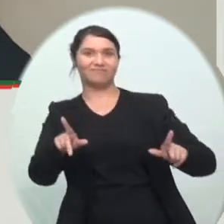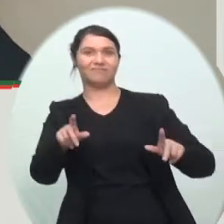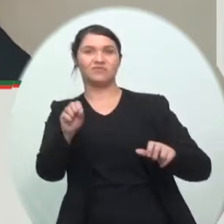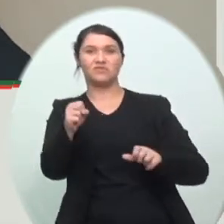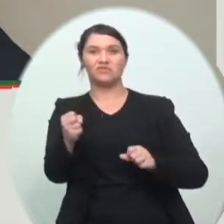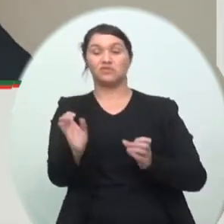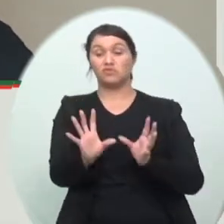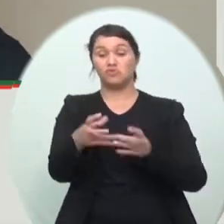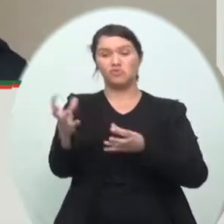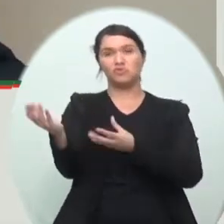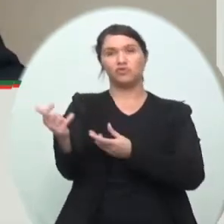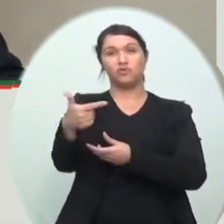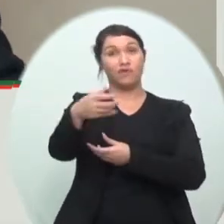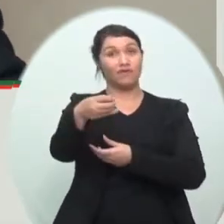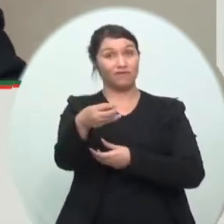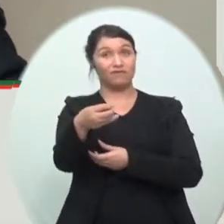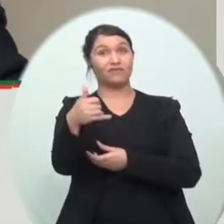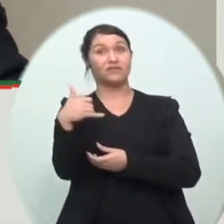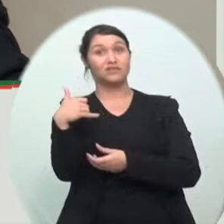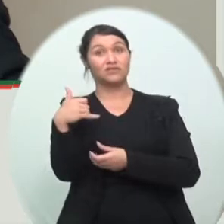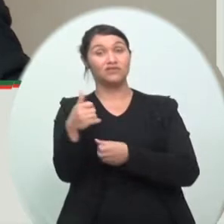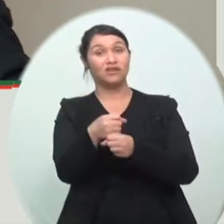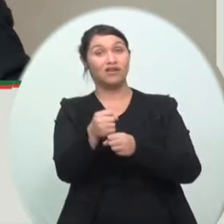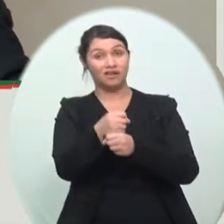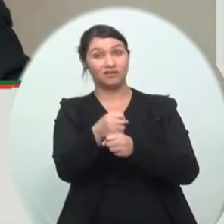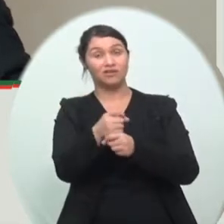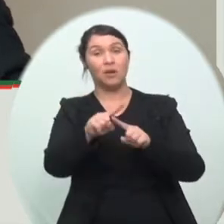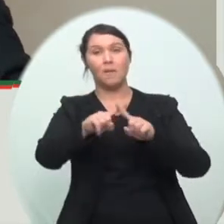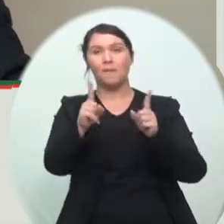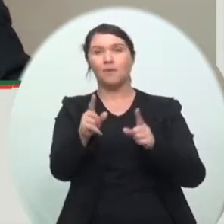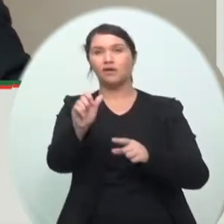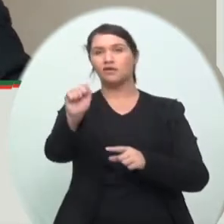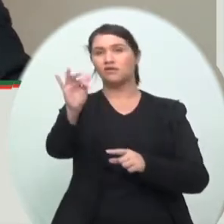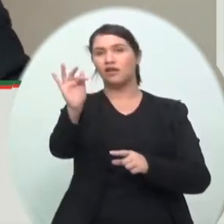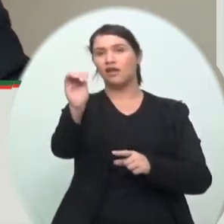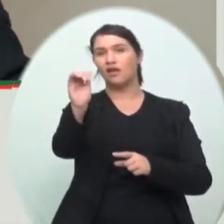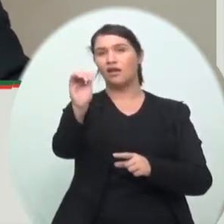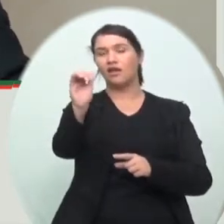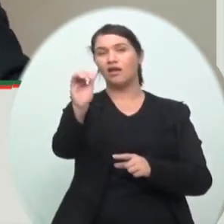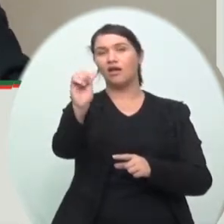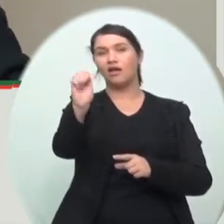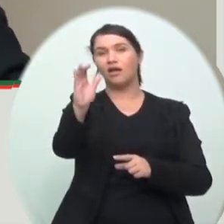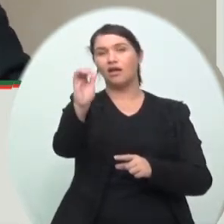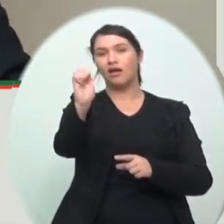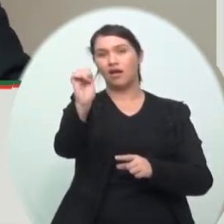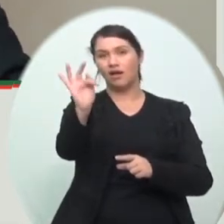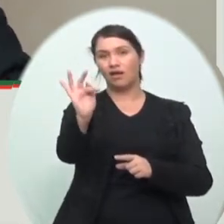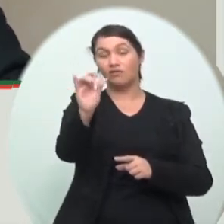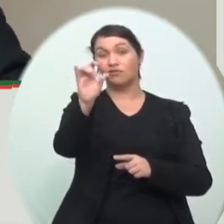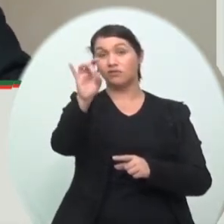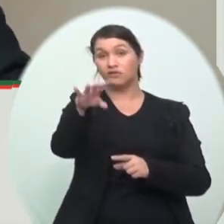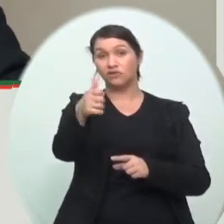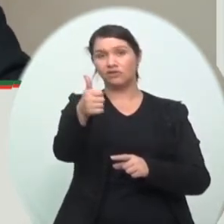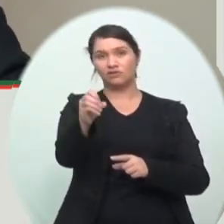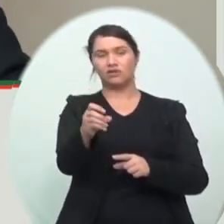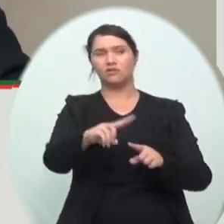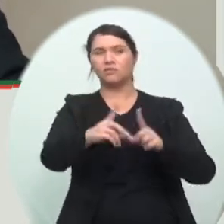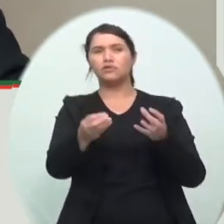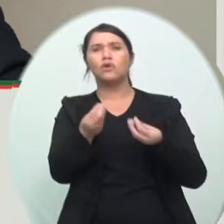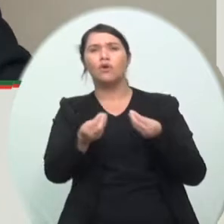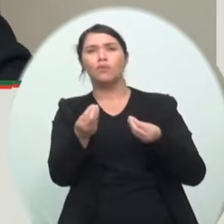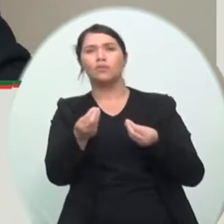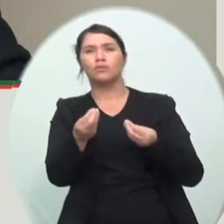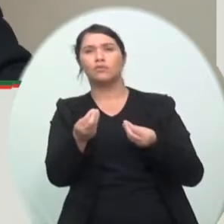jovens tem 20 anos, a ACAF tem 10 anos. Então, como é que eles conseguem? Com promoções, com eventos,